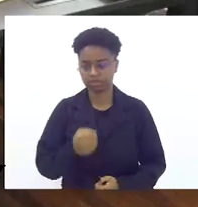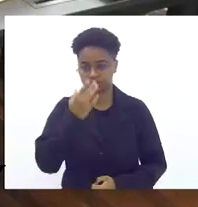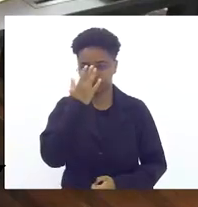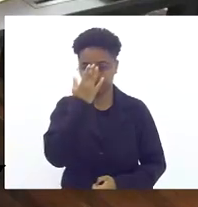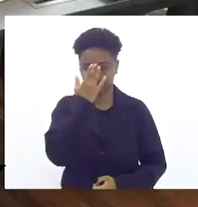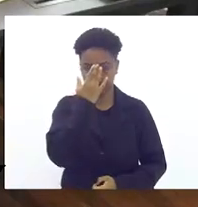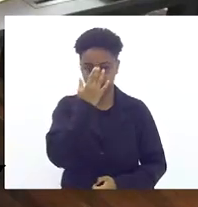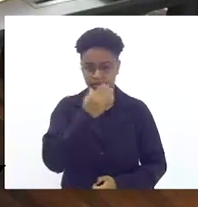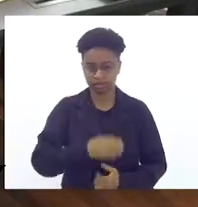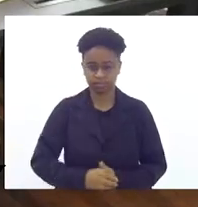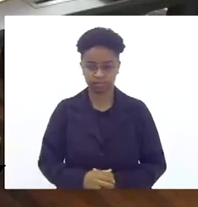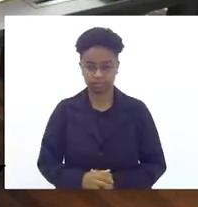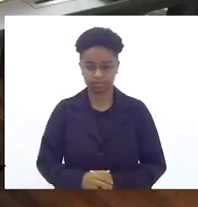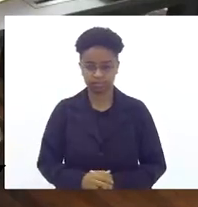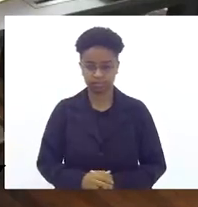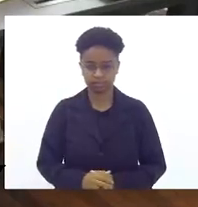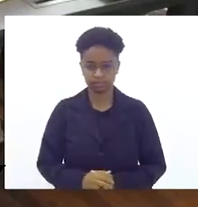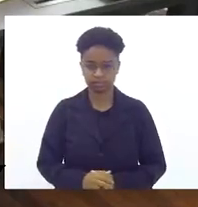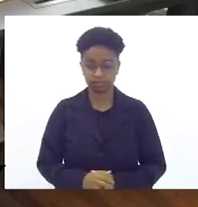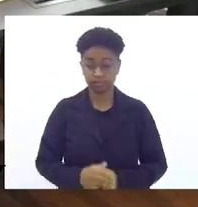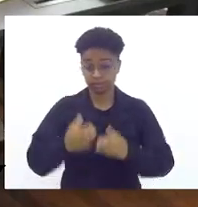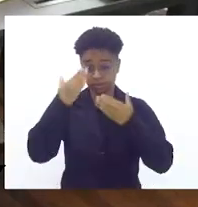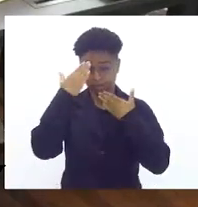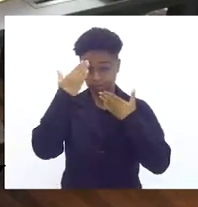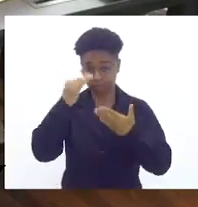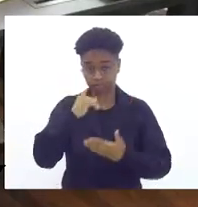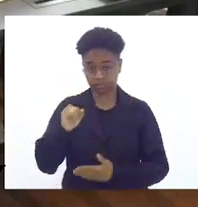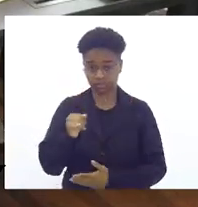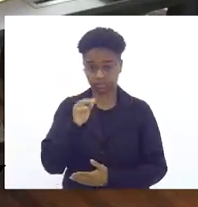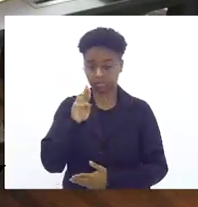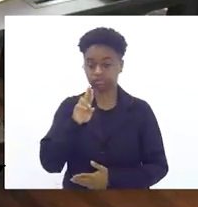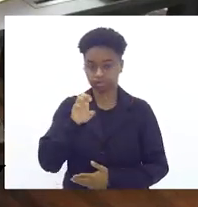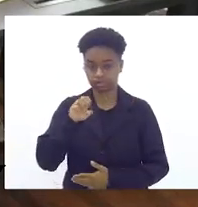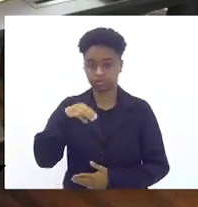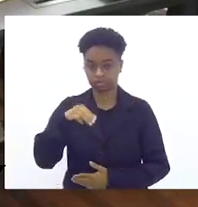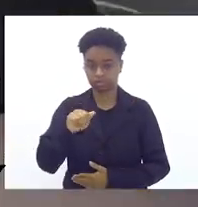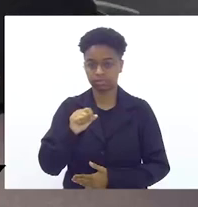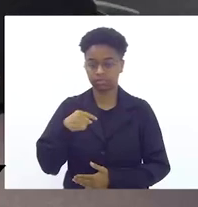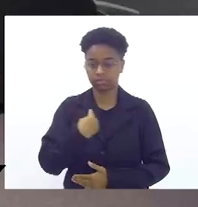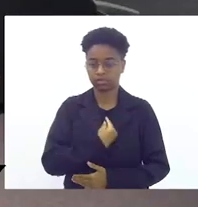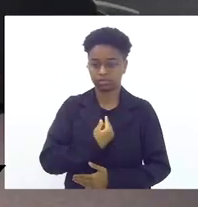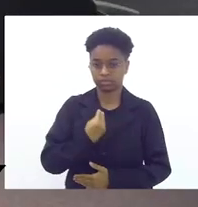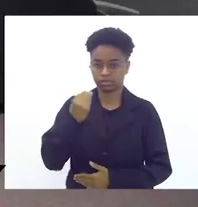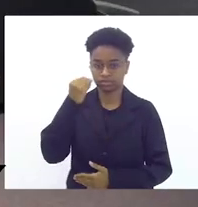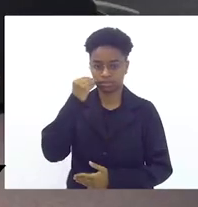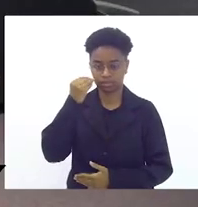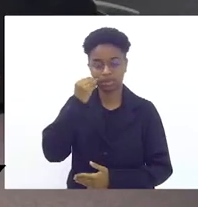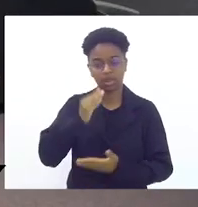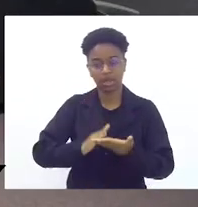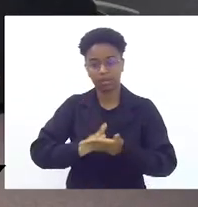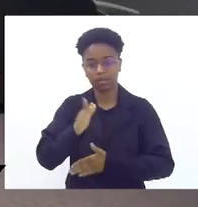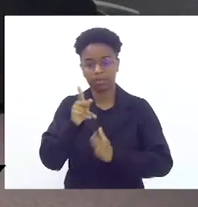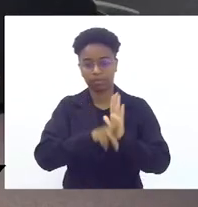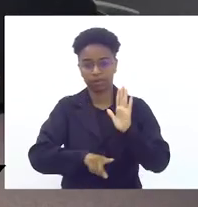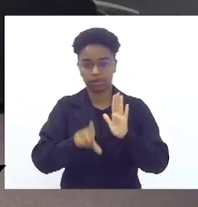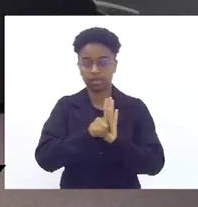Obrigado Jurema Werneck a gente vai tentar provar logo esse projeto e depois fazer o compra-se dele